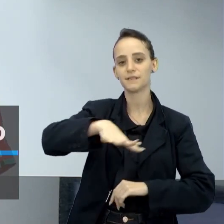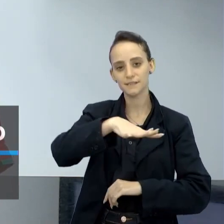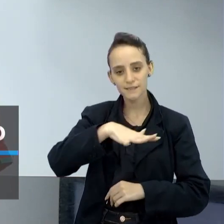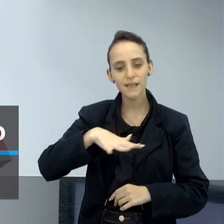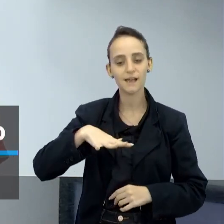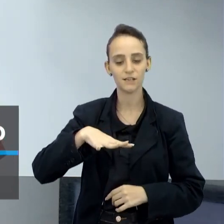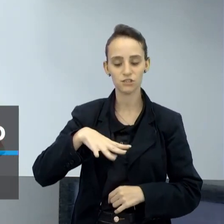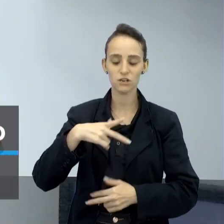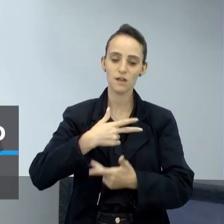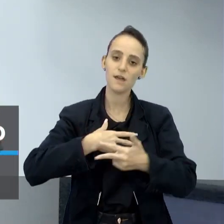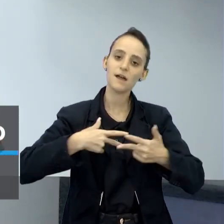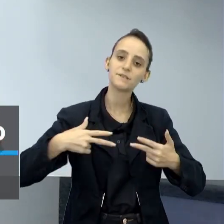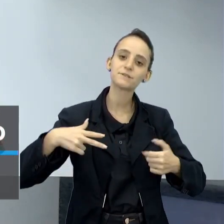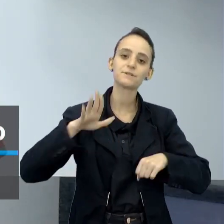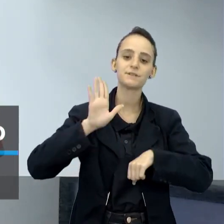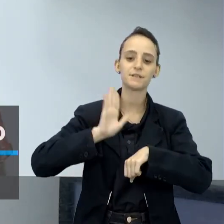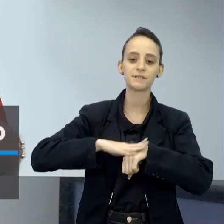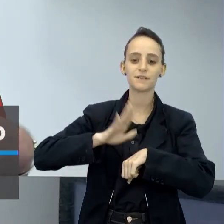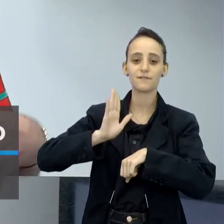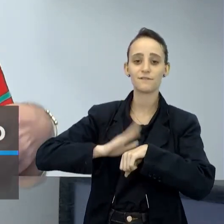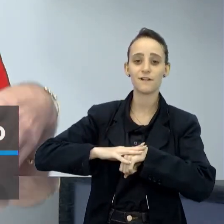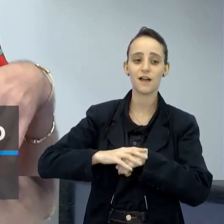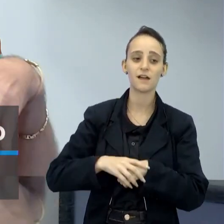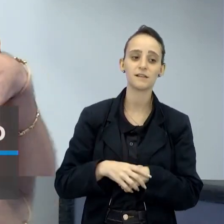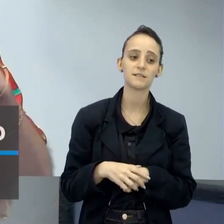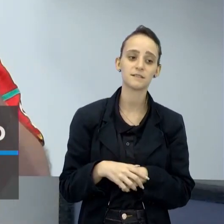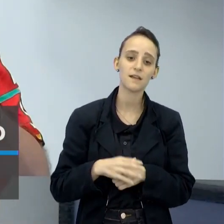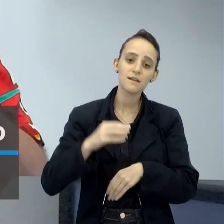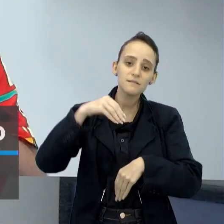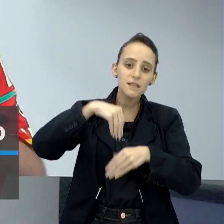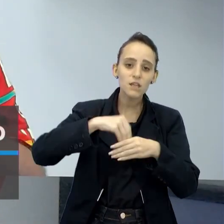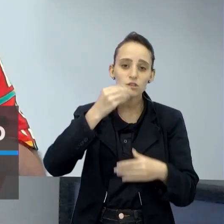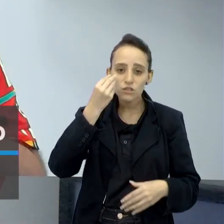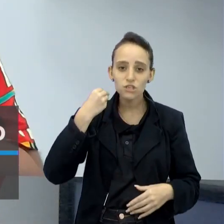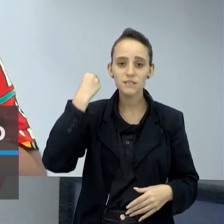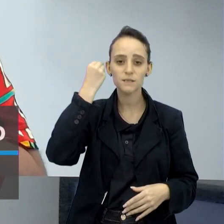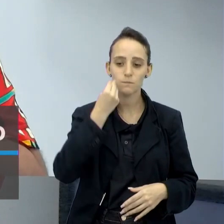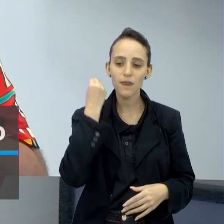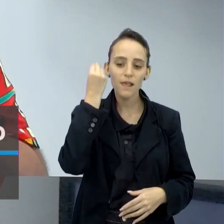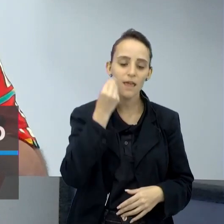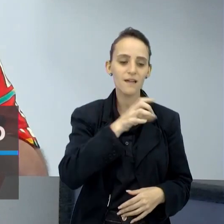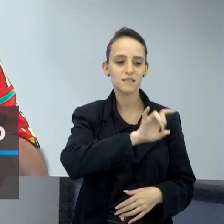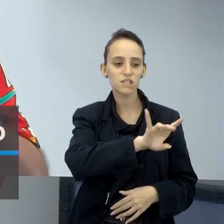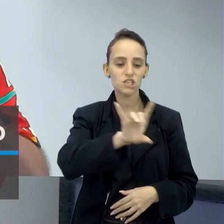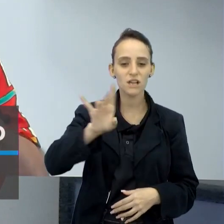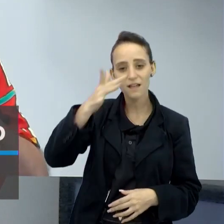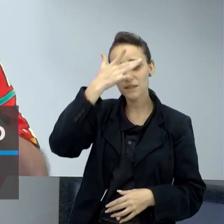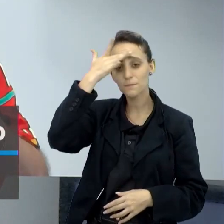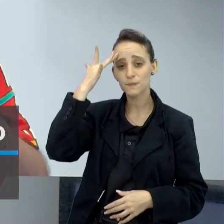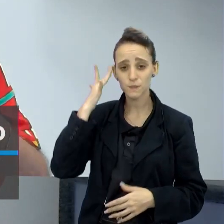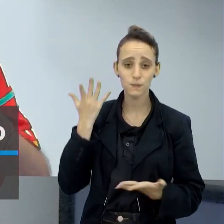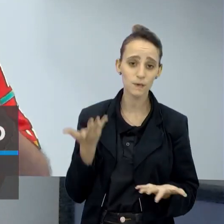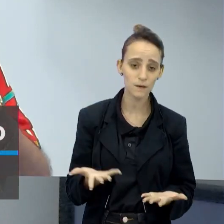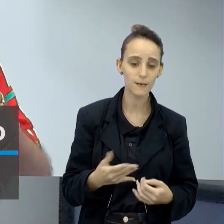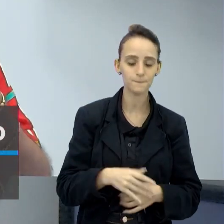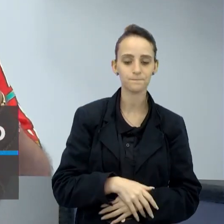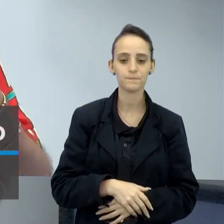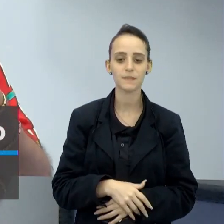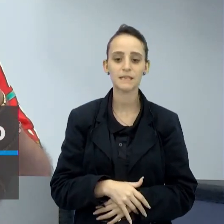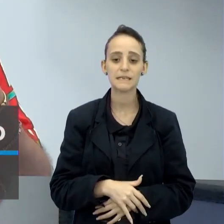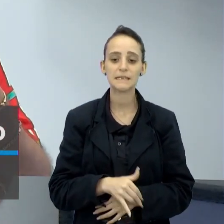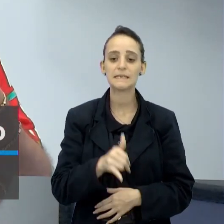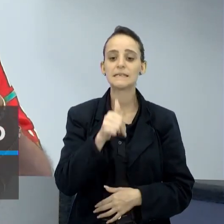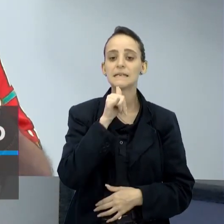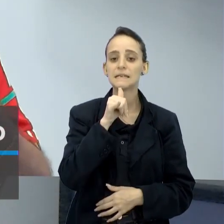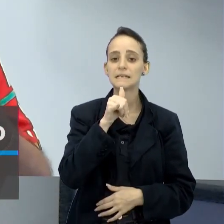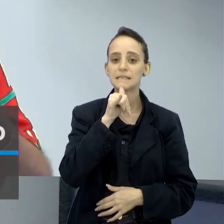foram elaboradas, né, dentro de experiências únicas. Não tem como nós falarmos